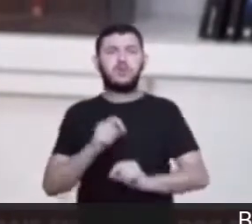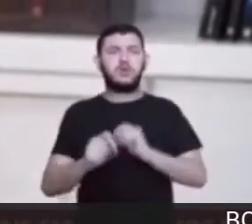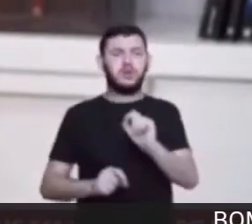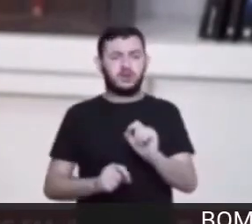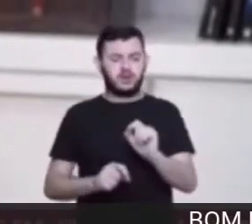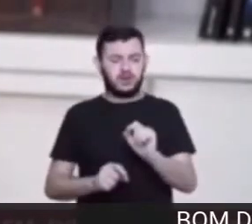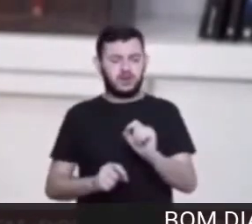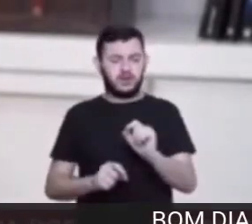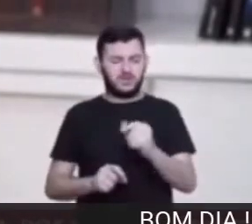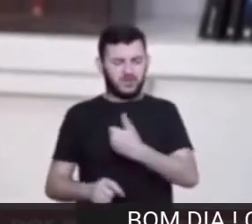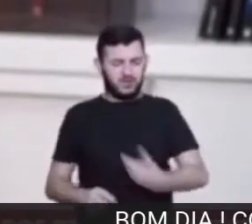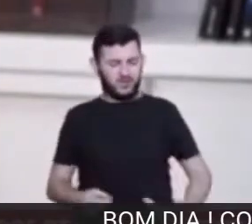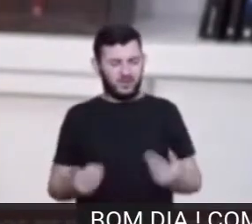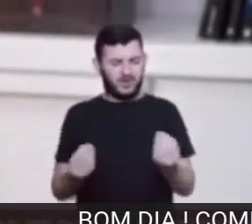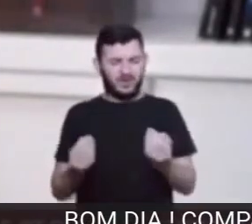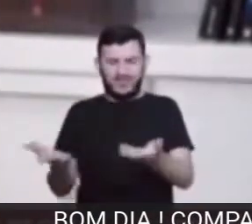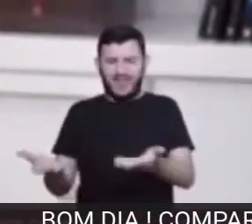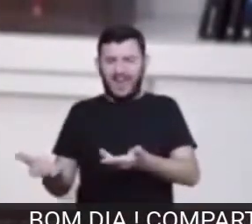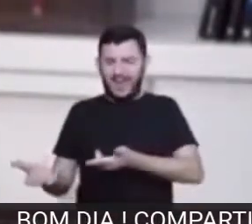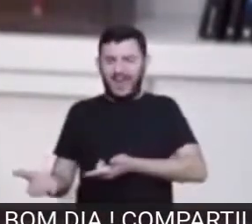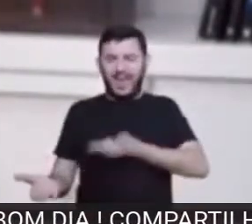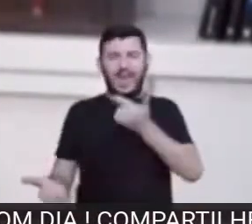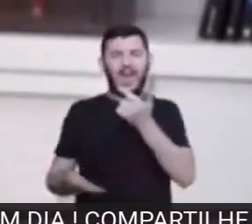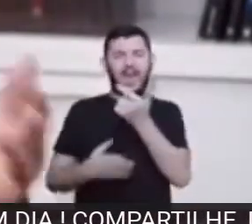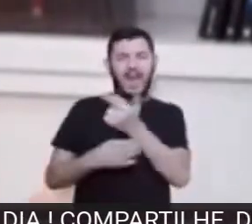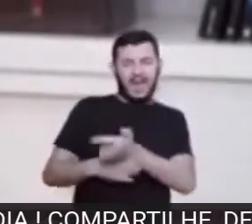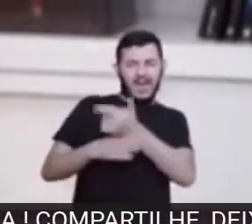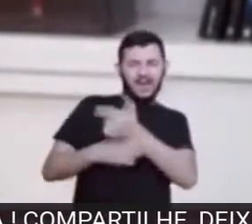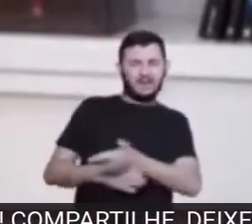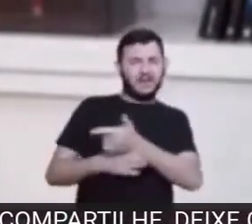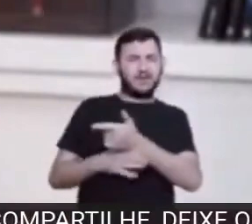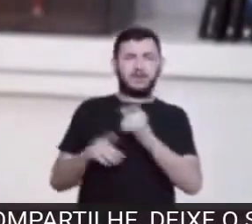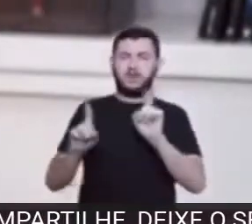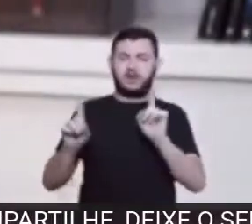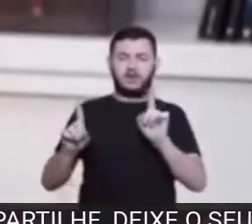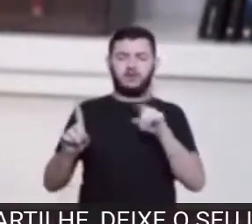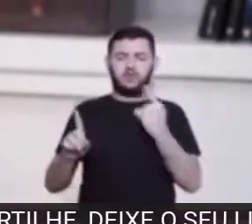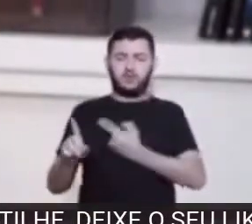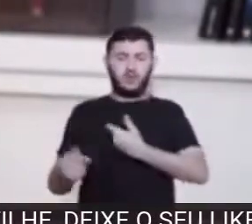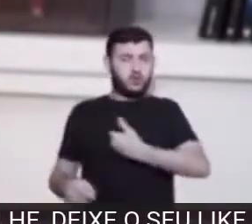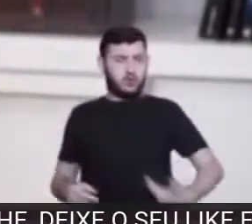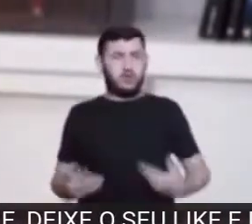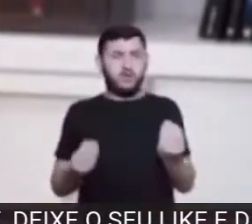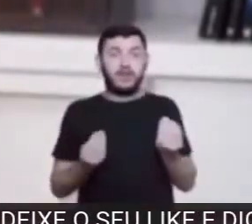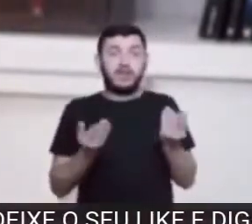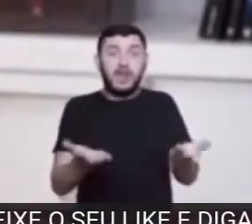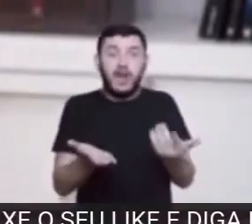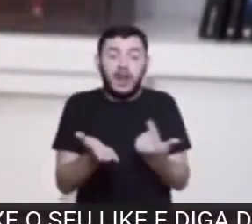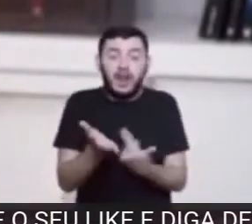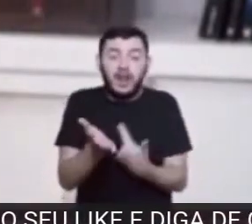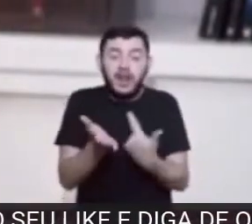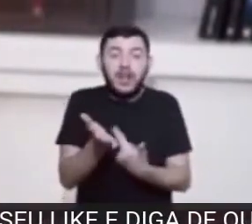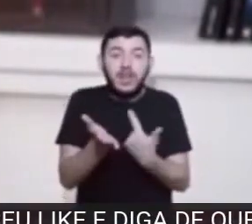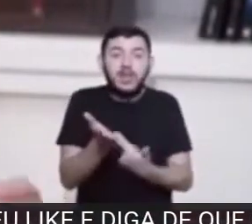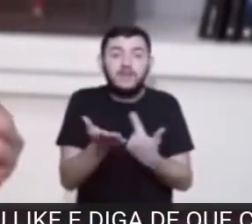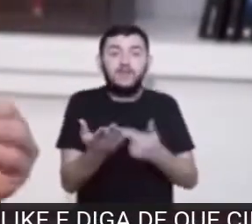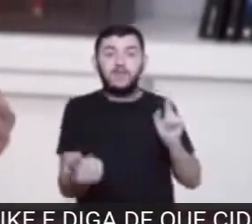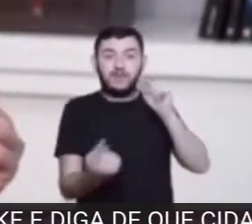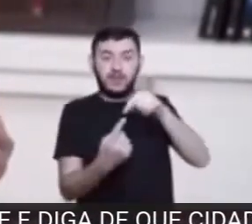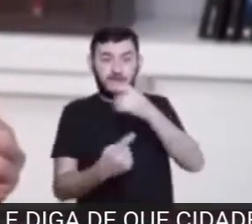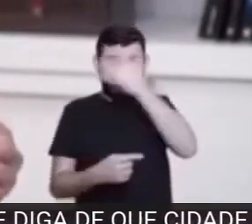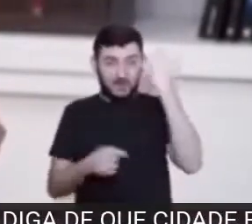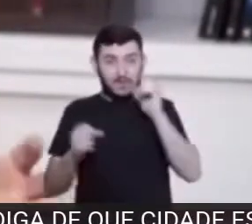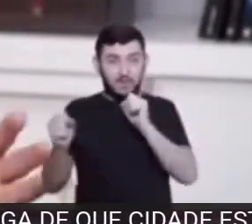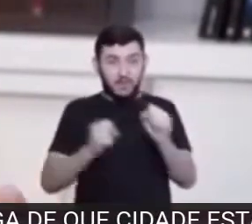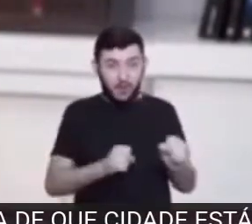Livros, para que as pessoas aprendam a ler, para que as pessoas possam conhecer mais a história, que as pessoas possam estudar, sabe? Nós vamos vender